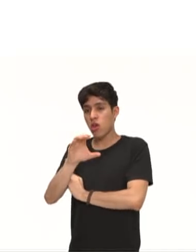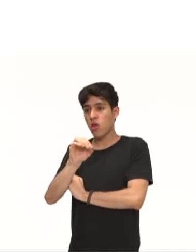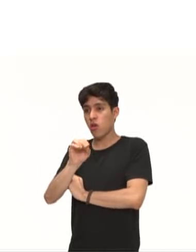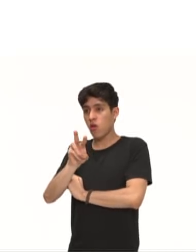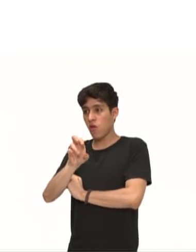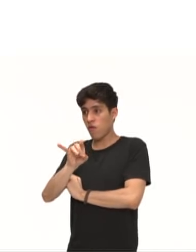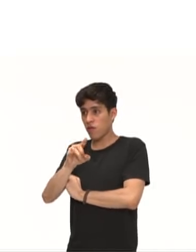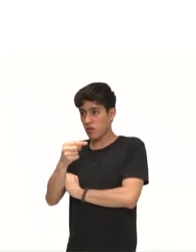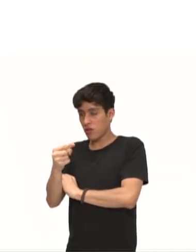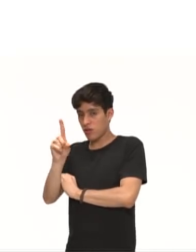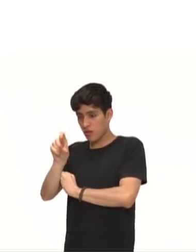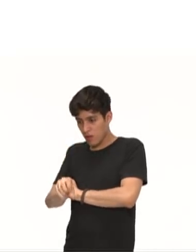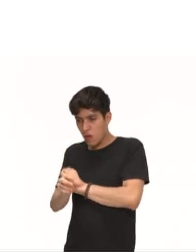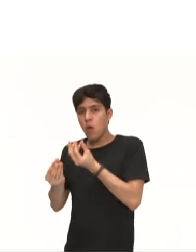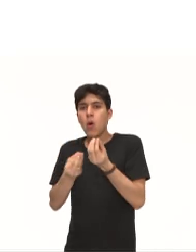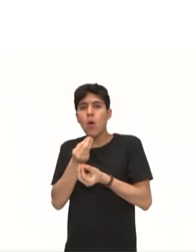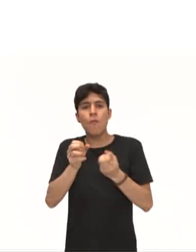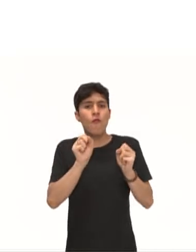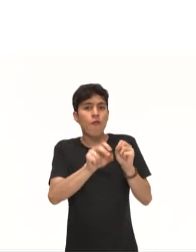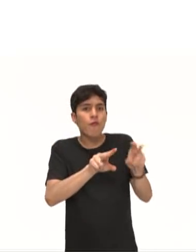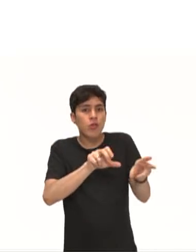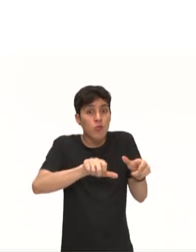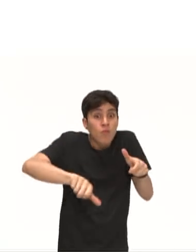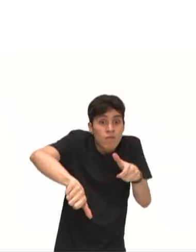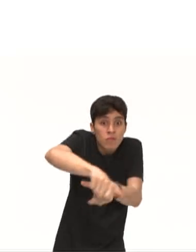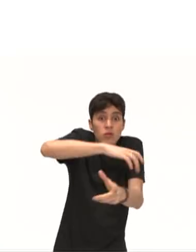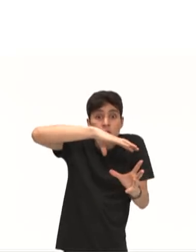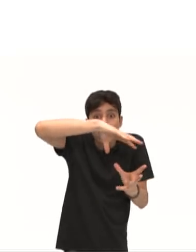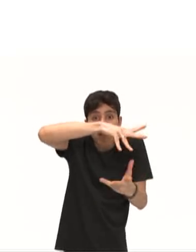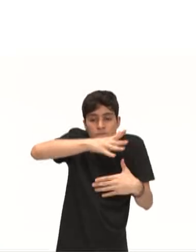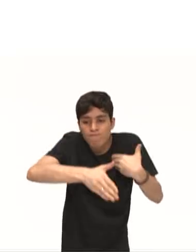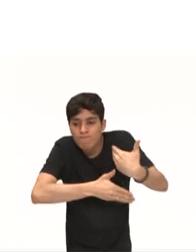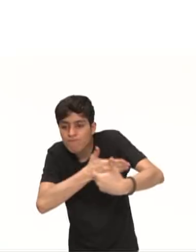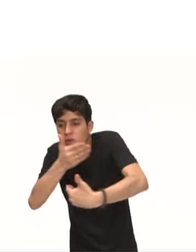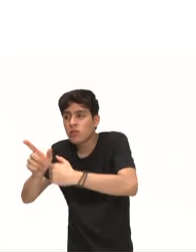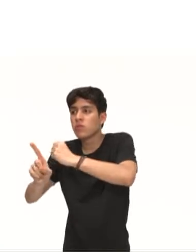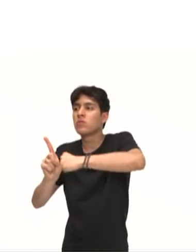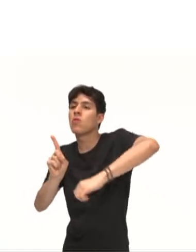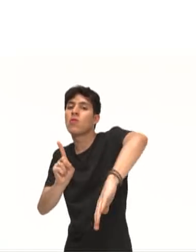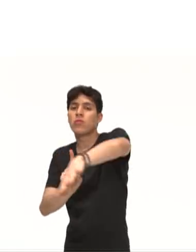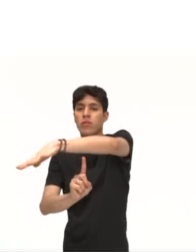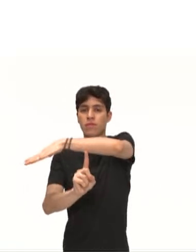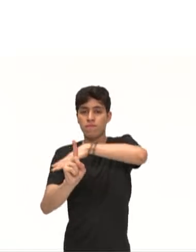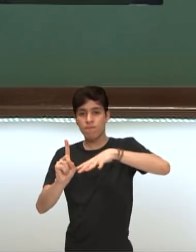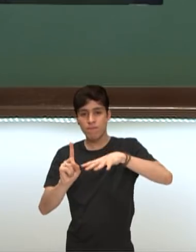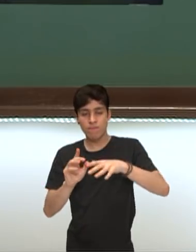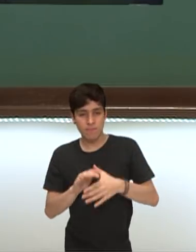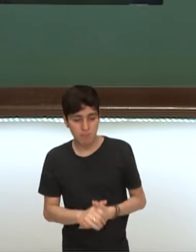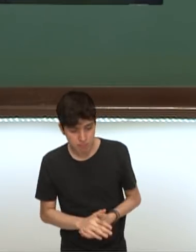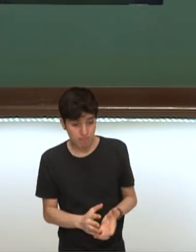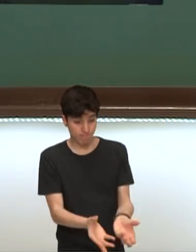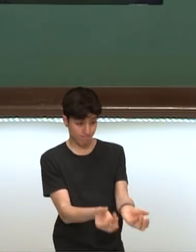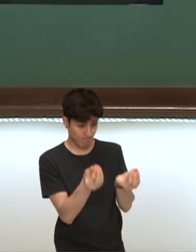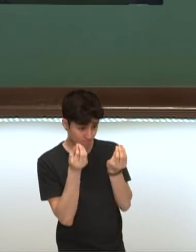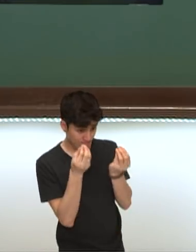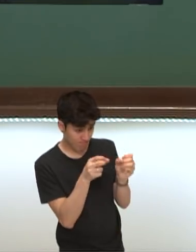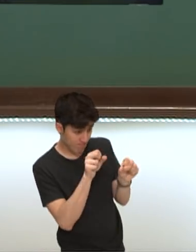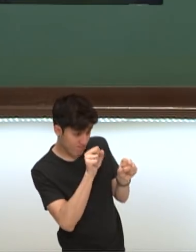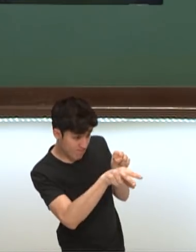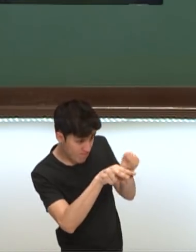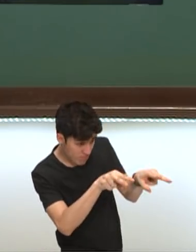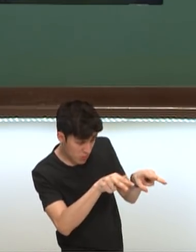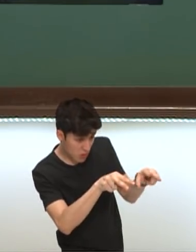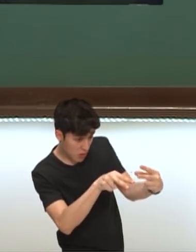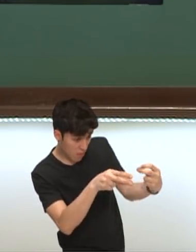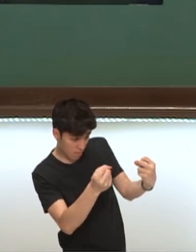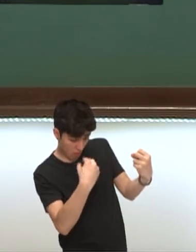vida na Terra e a história da civilização. E a pergunta é, como que os vírus afetam as nossas